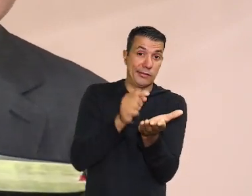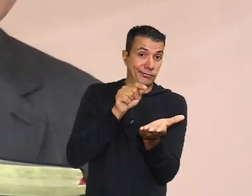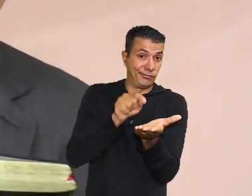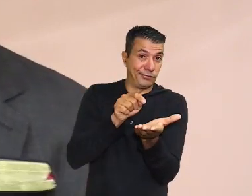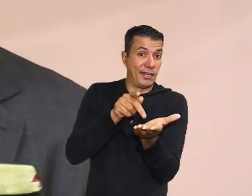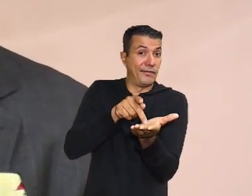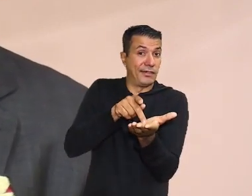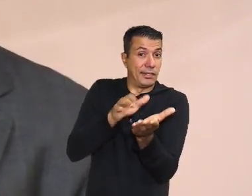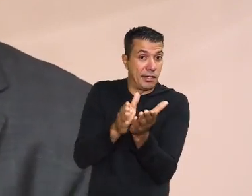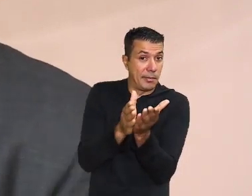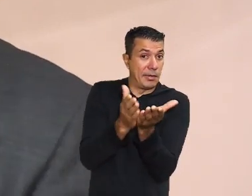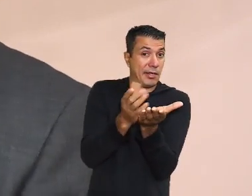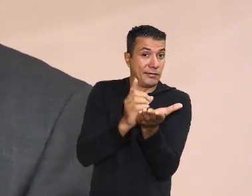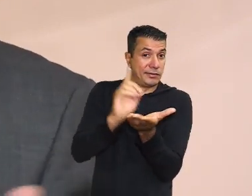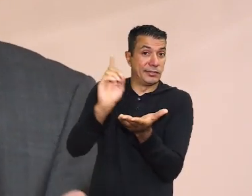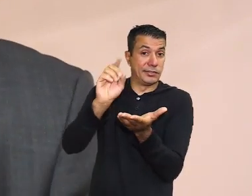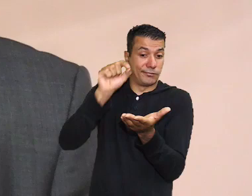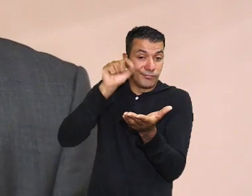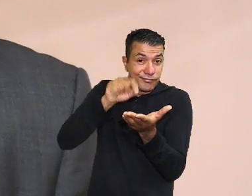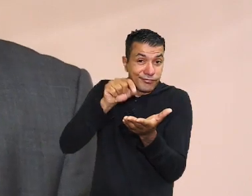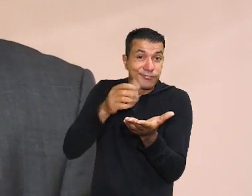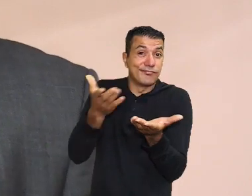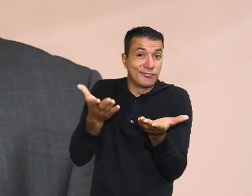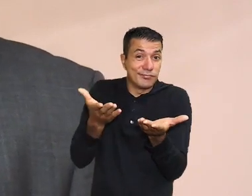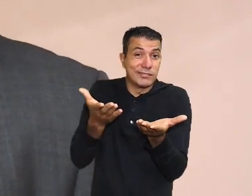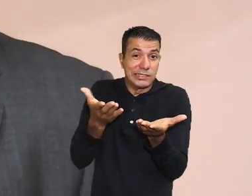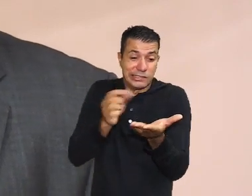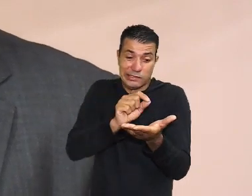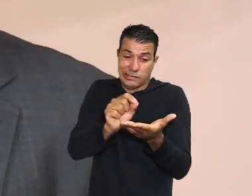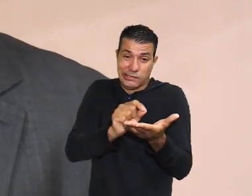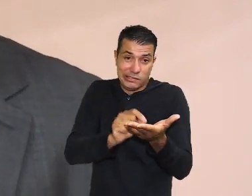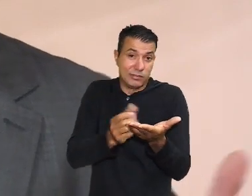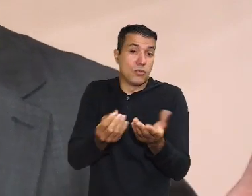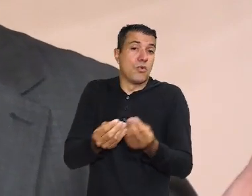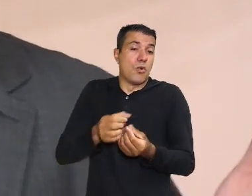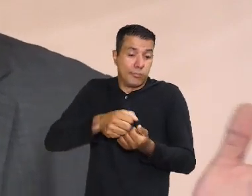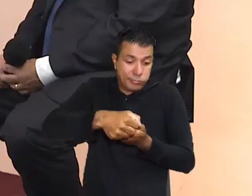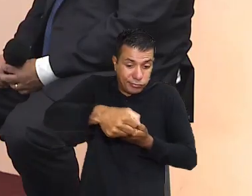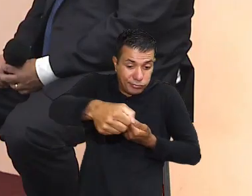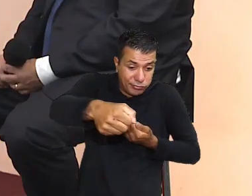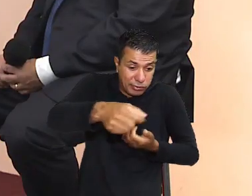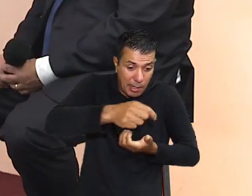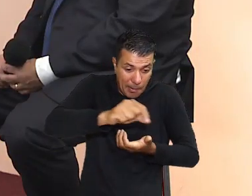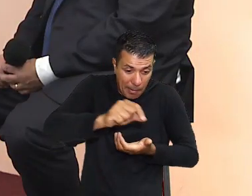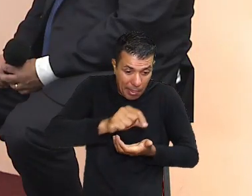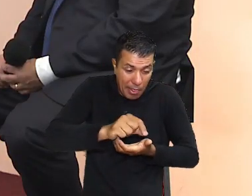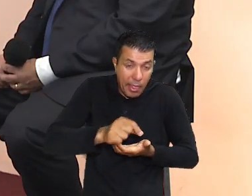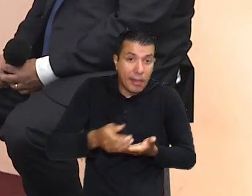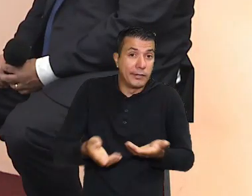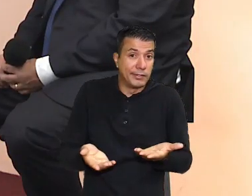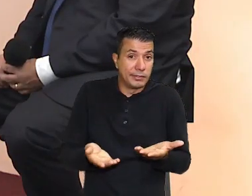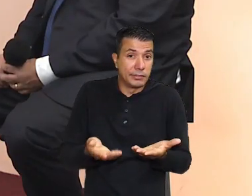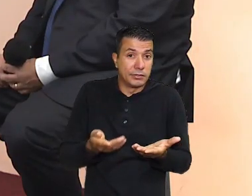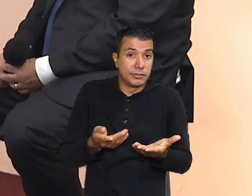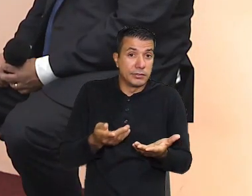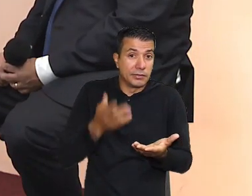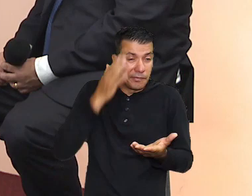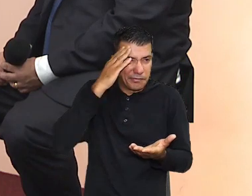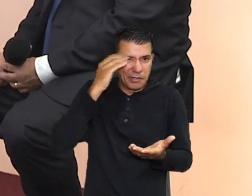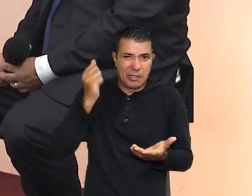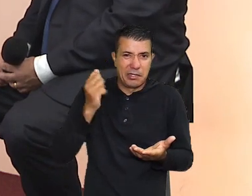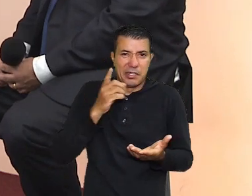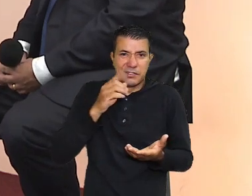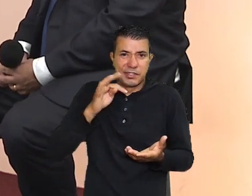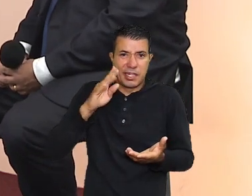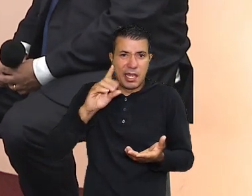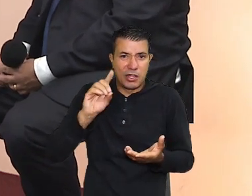da realidade daquilo que está escrito na palavra de Deus. E eu já ouvi um ditado popular, um provérbio, não sei se